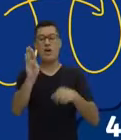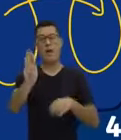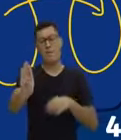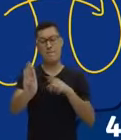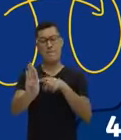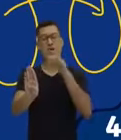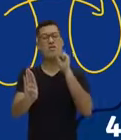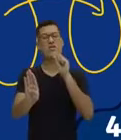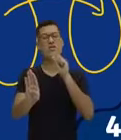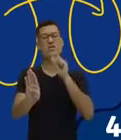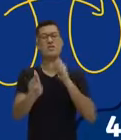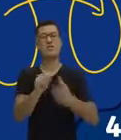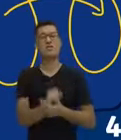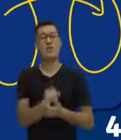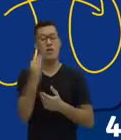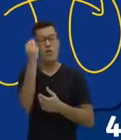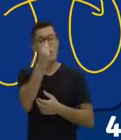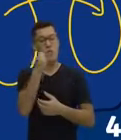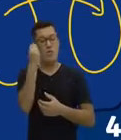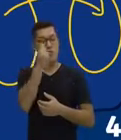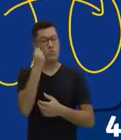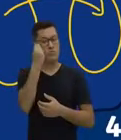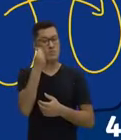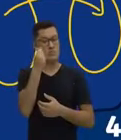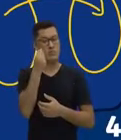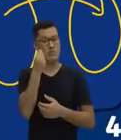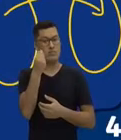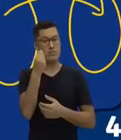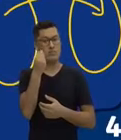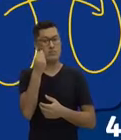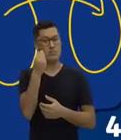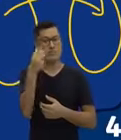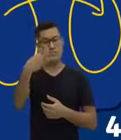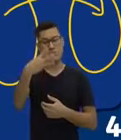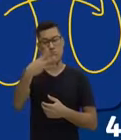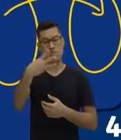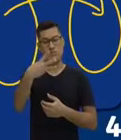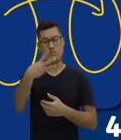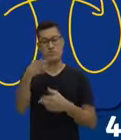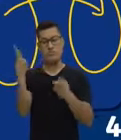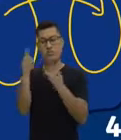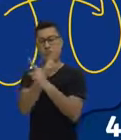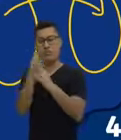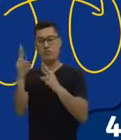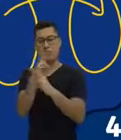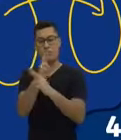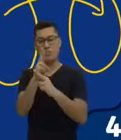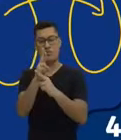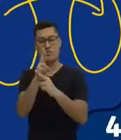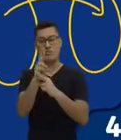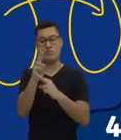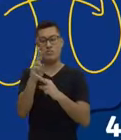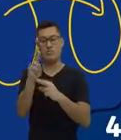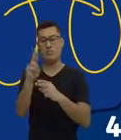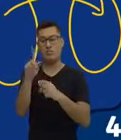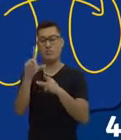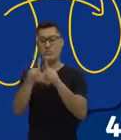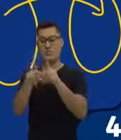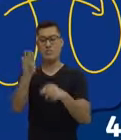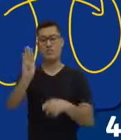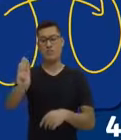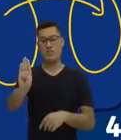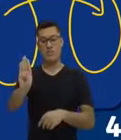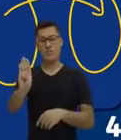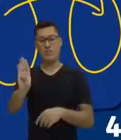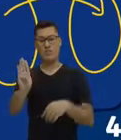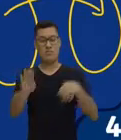Isso. Observa que esse 3 aqui, que está sem variável, ele corresponde a quem? Ao coeficiente b, não é isso? Isso. O